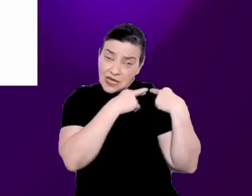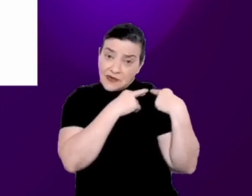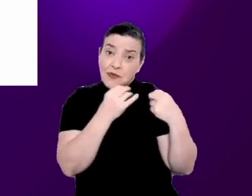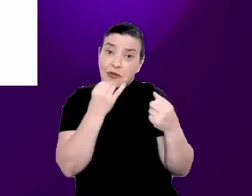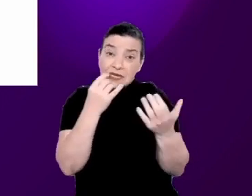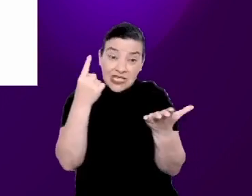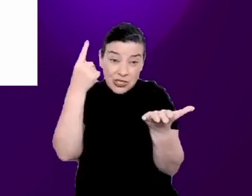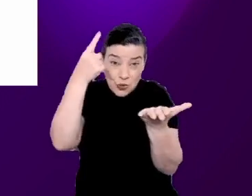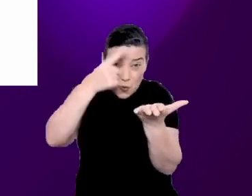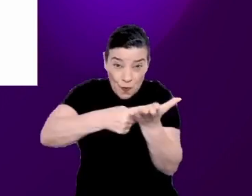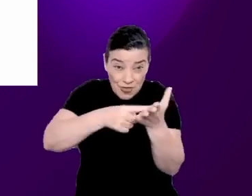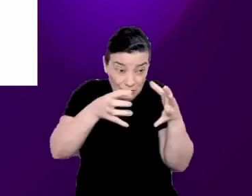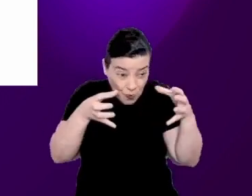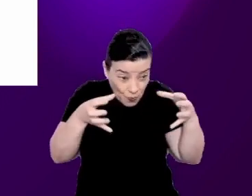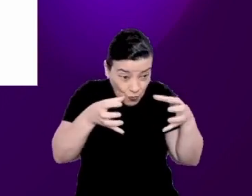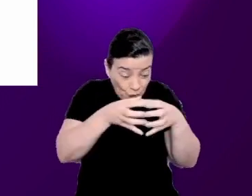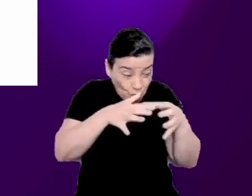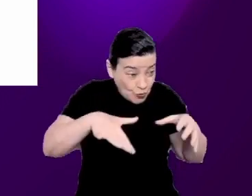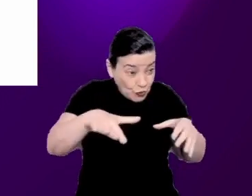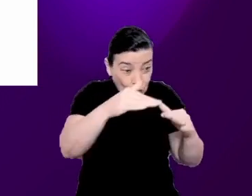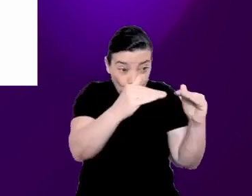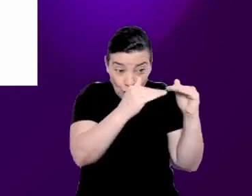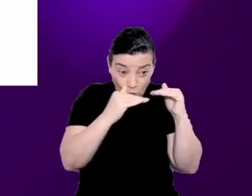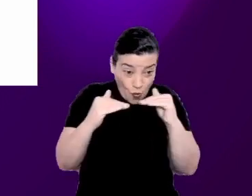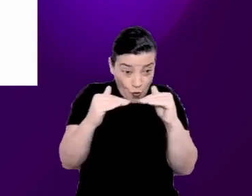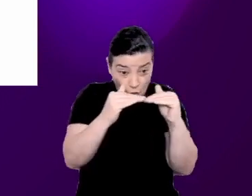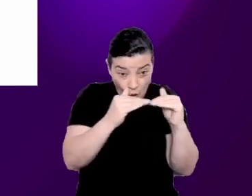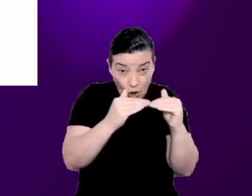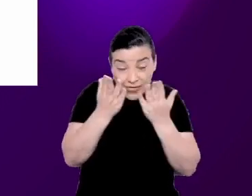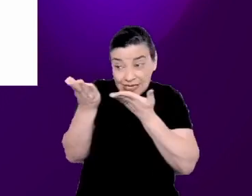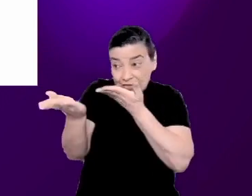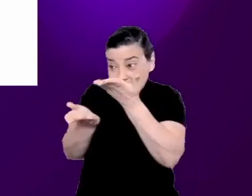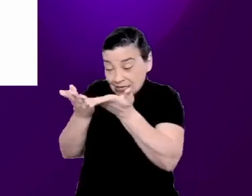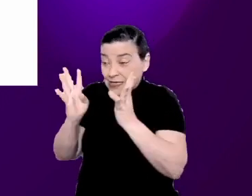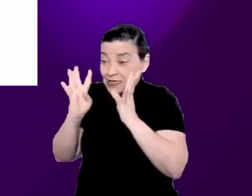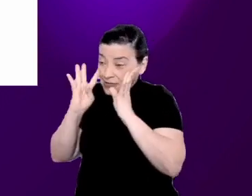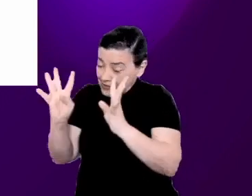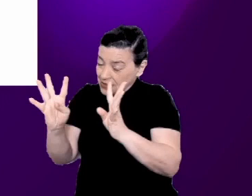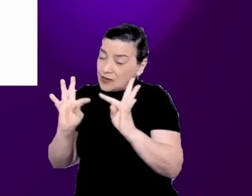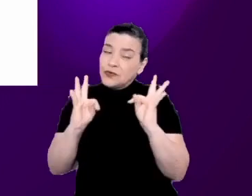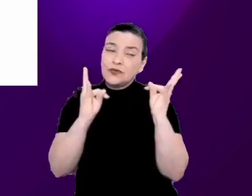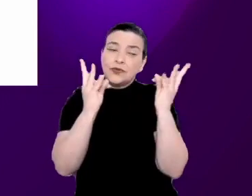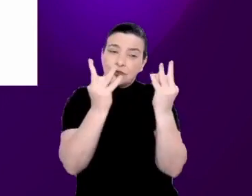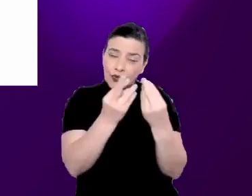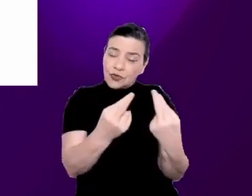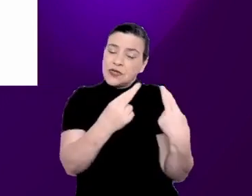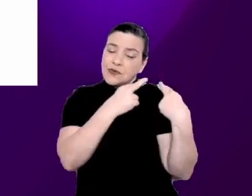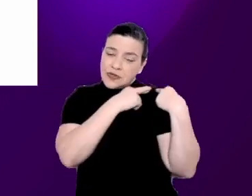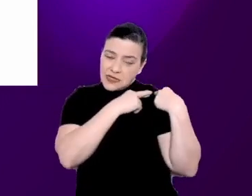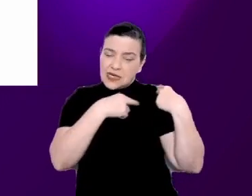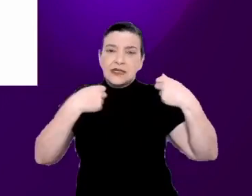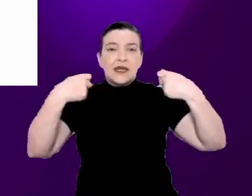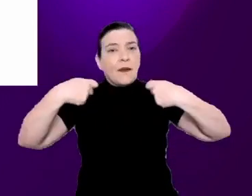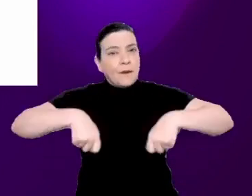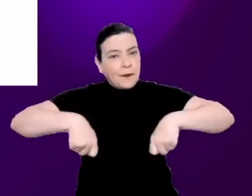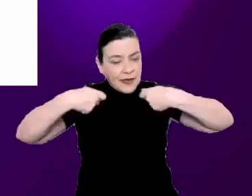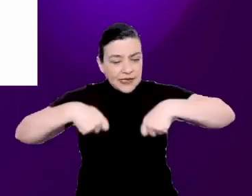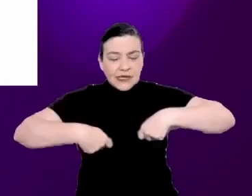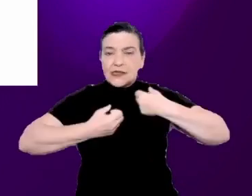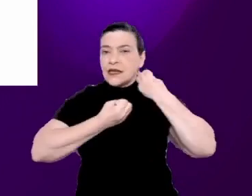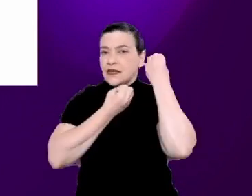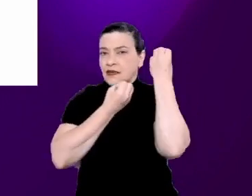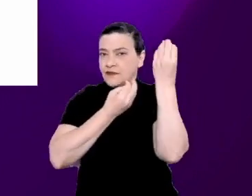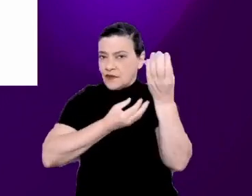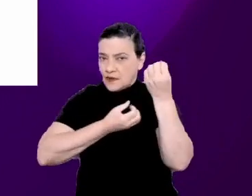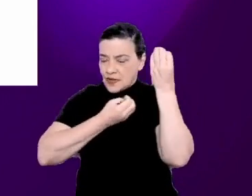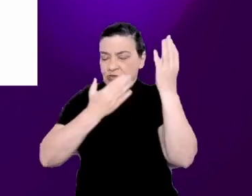de cuidado, todos os atores, eles têm que ter o accountability necessário para cuidar desse